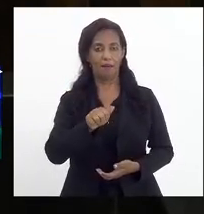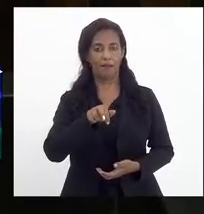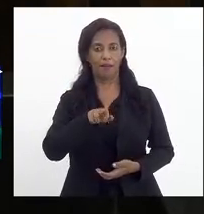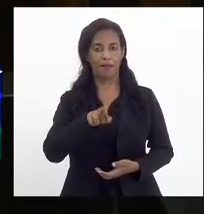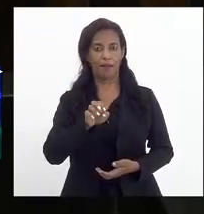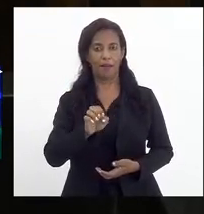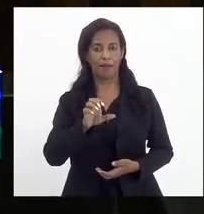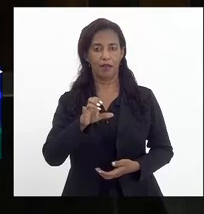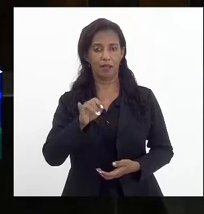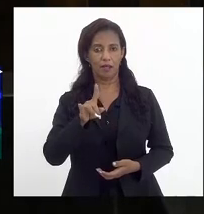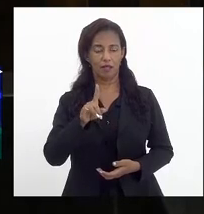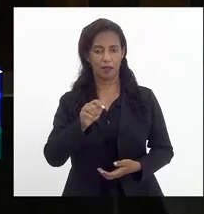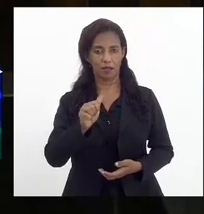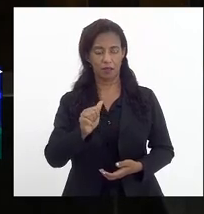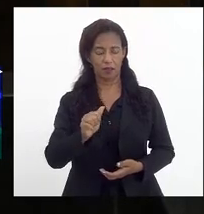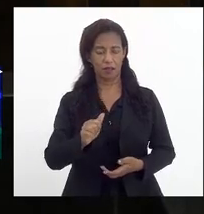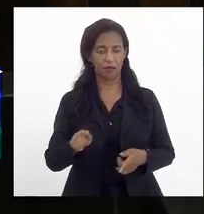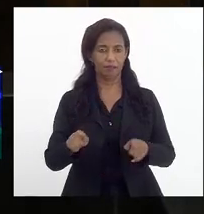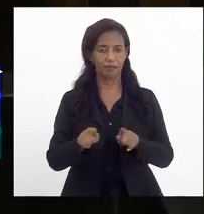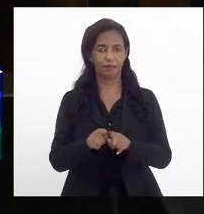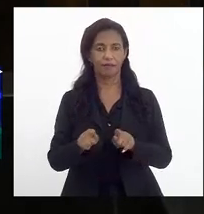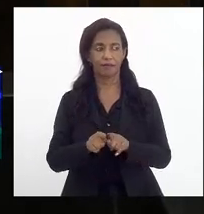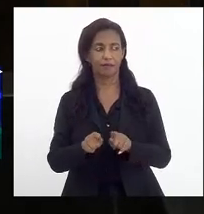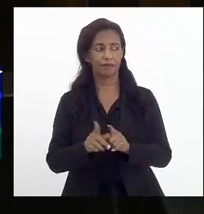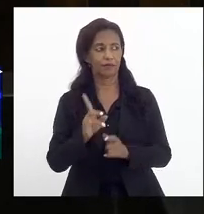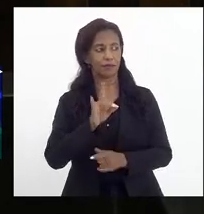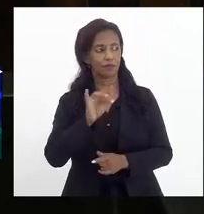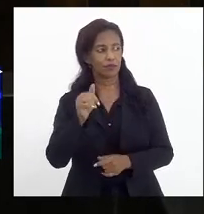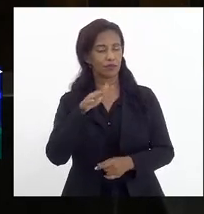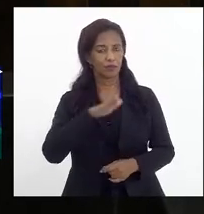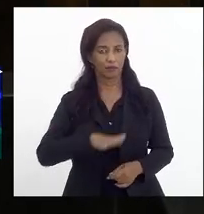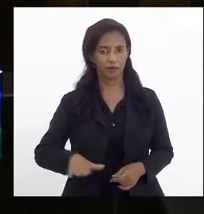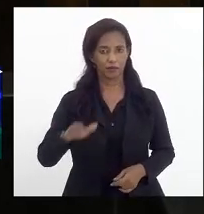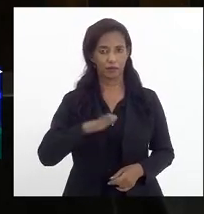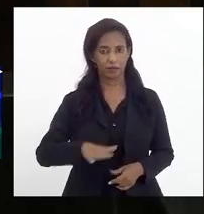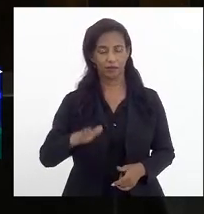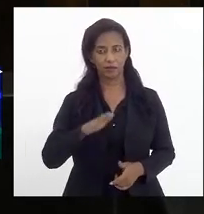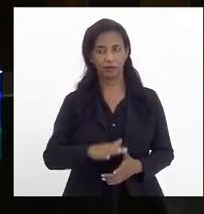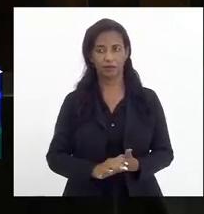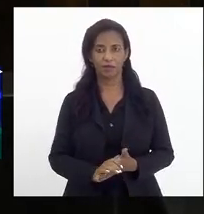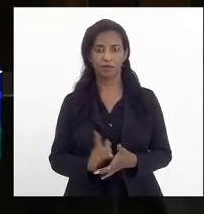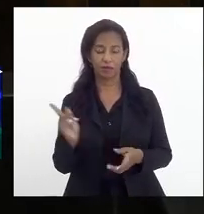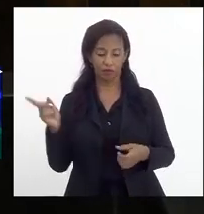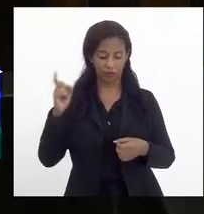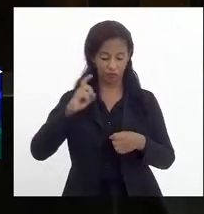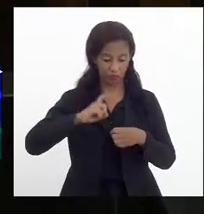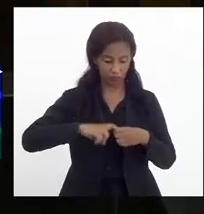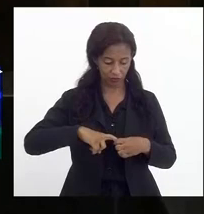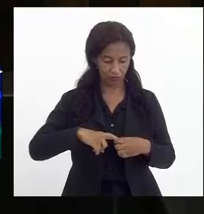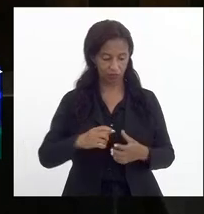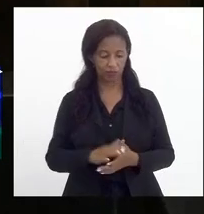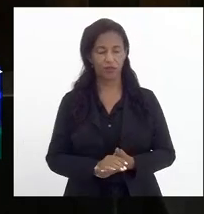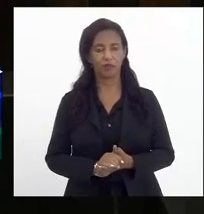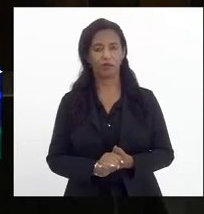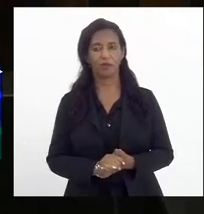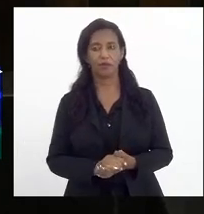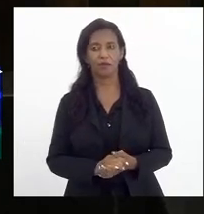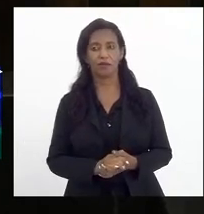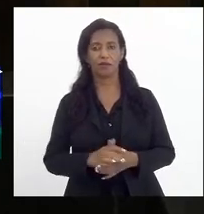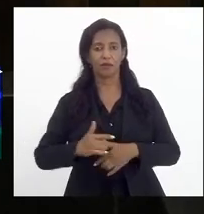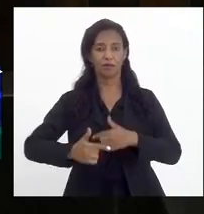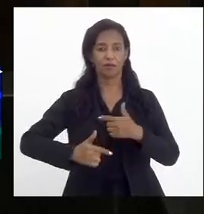da Aparecida e também o dia da criança retornamos aos